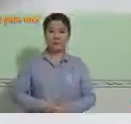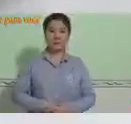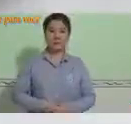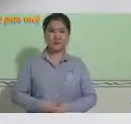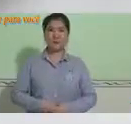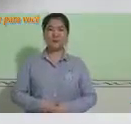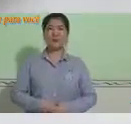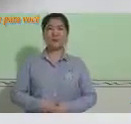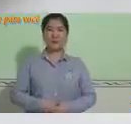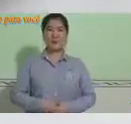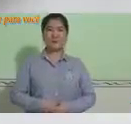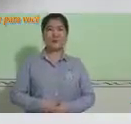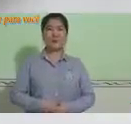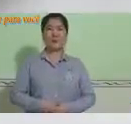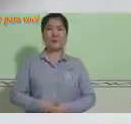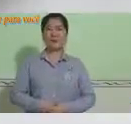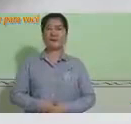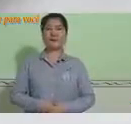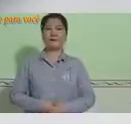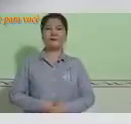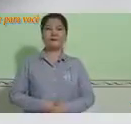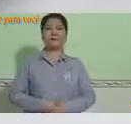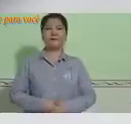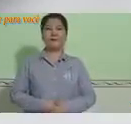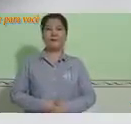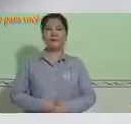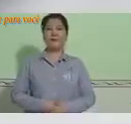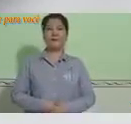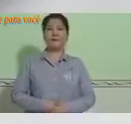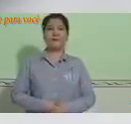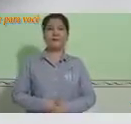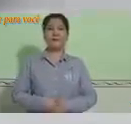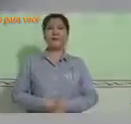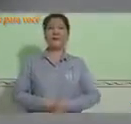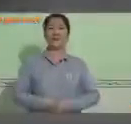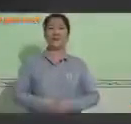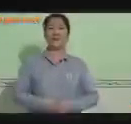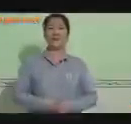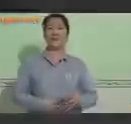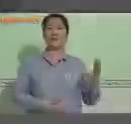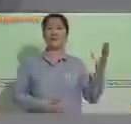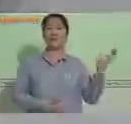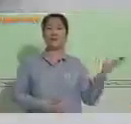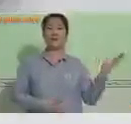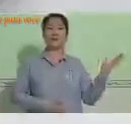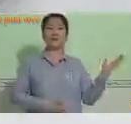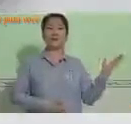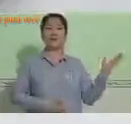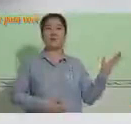Este suco deve apenas complementar o tratamento para alergia respiratória, que geralmente é feito com